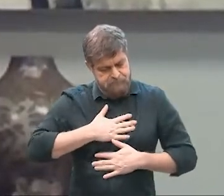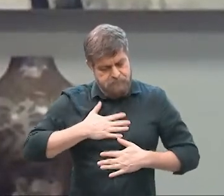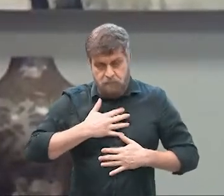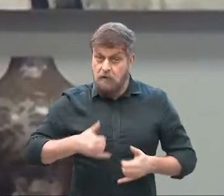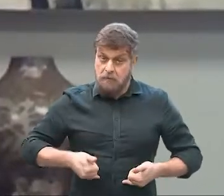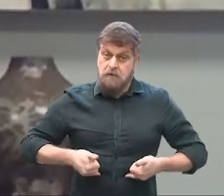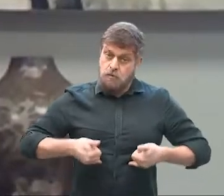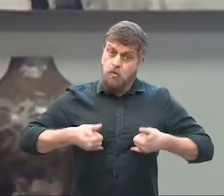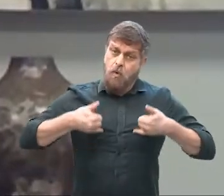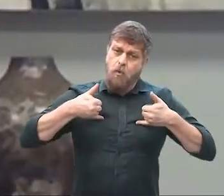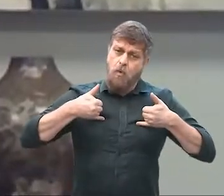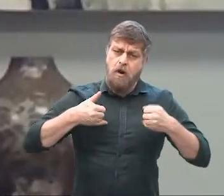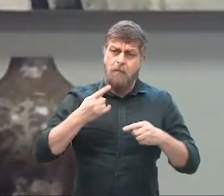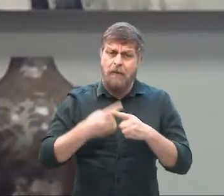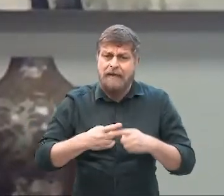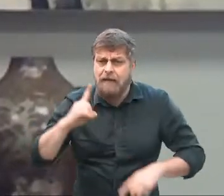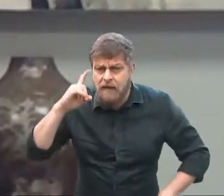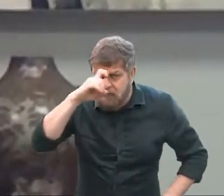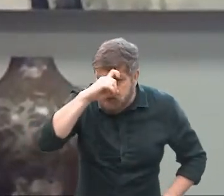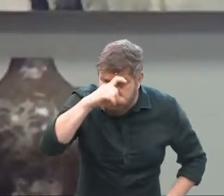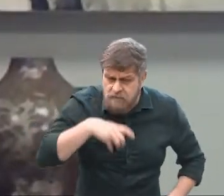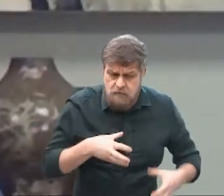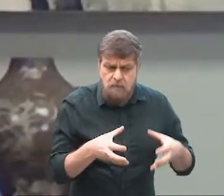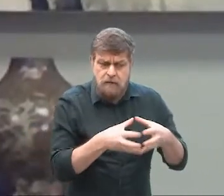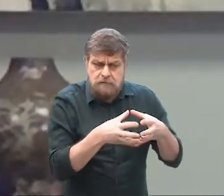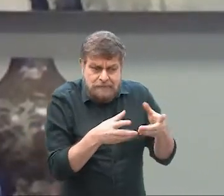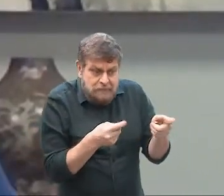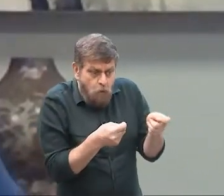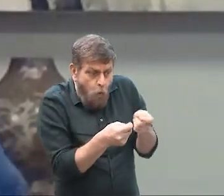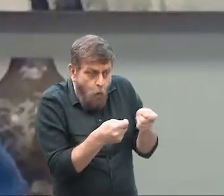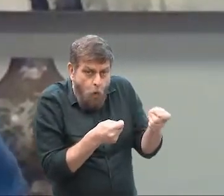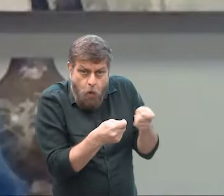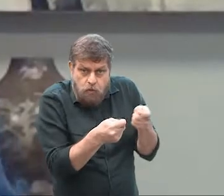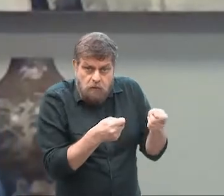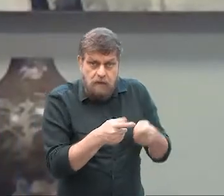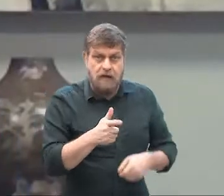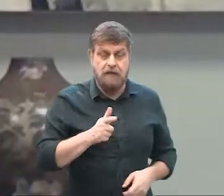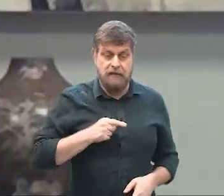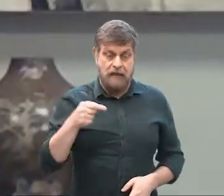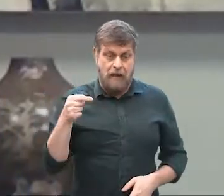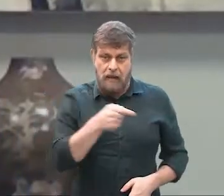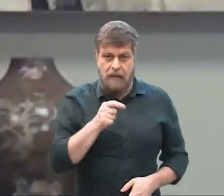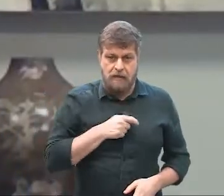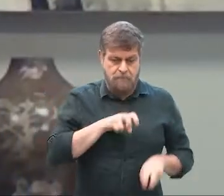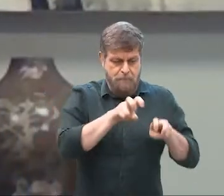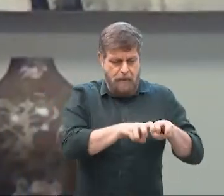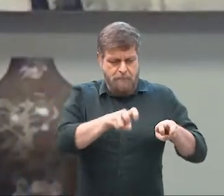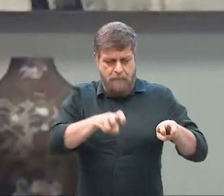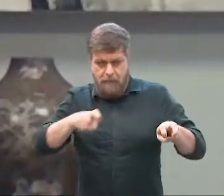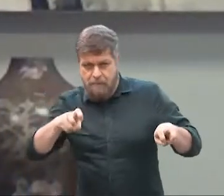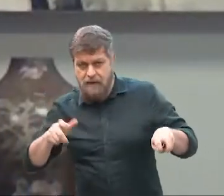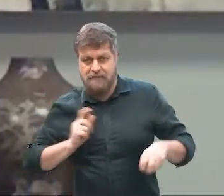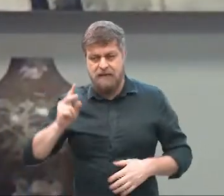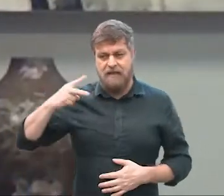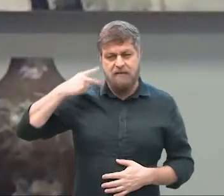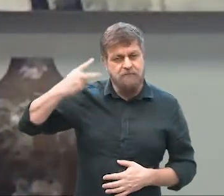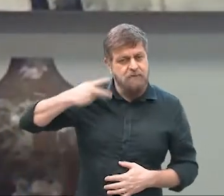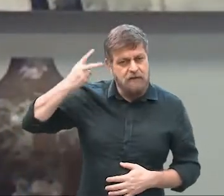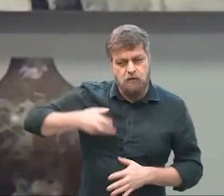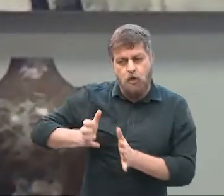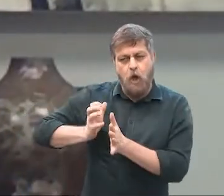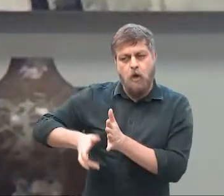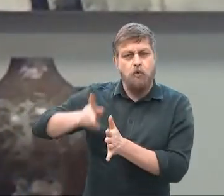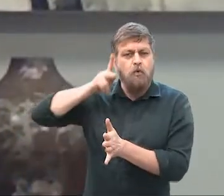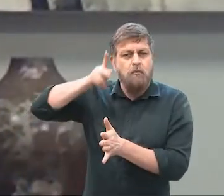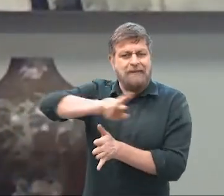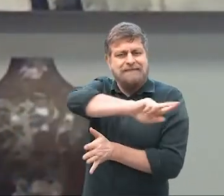cheio de orgulho, porque é difícil comandar uma comissão dessa, onde nós temos um grupo heterogêneo, vereadores de